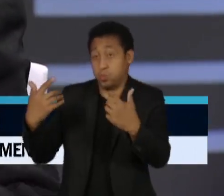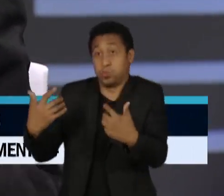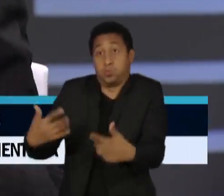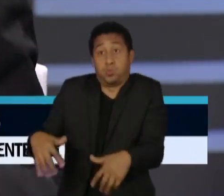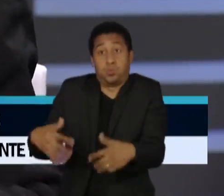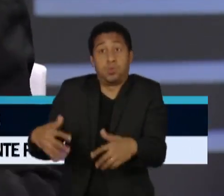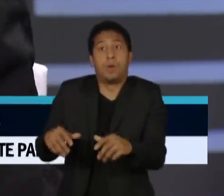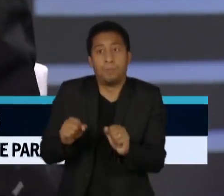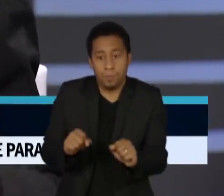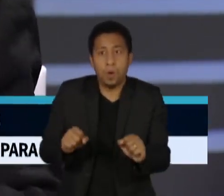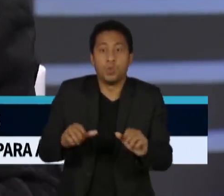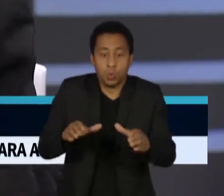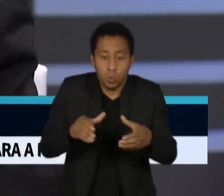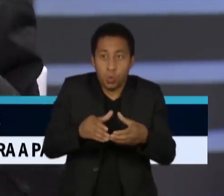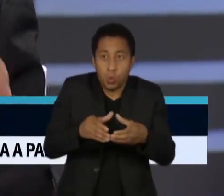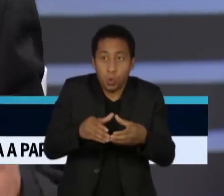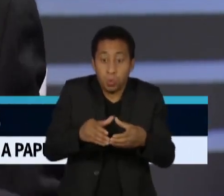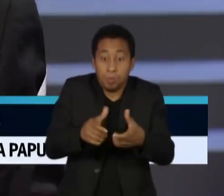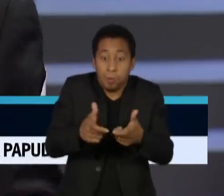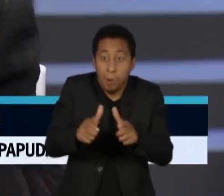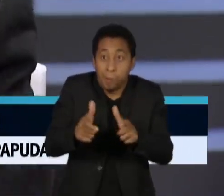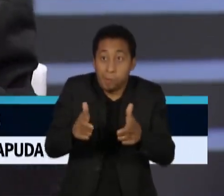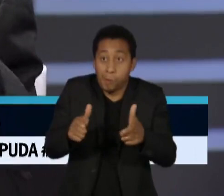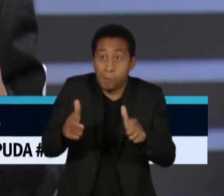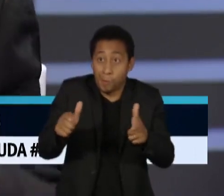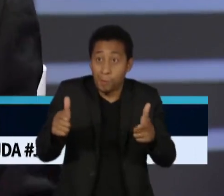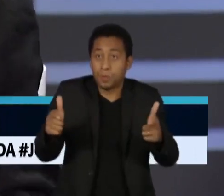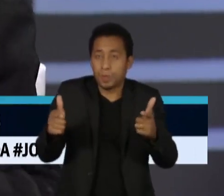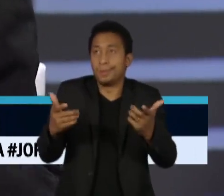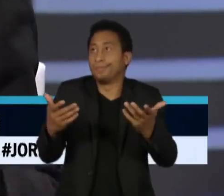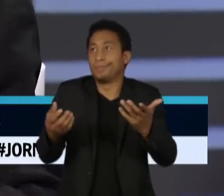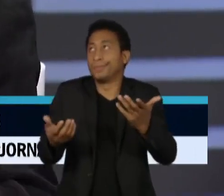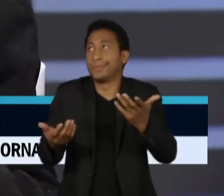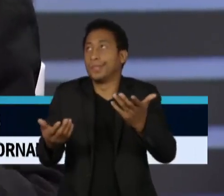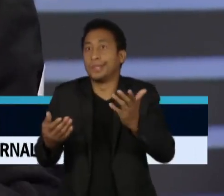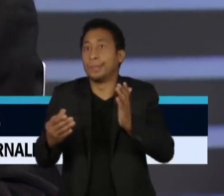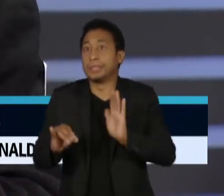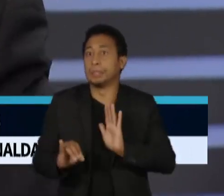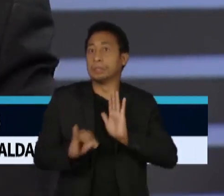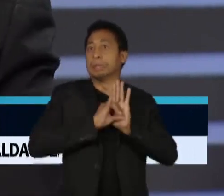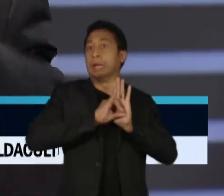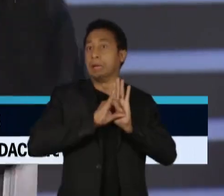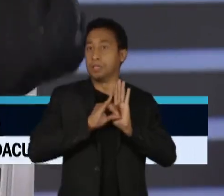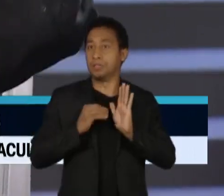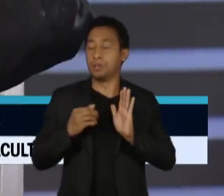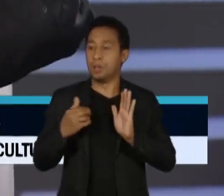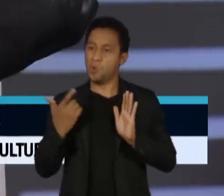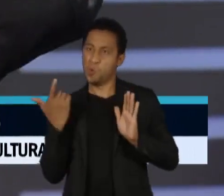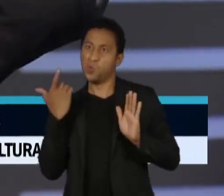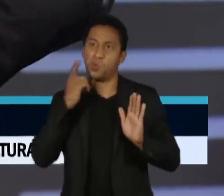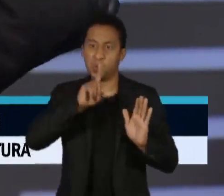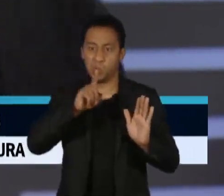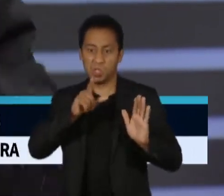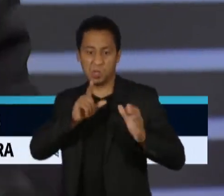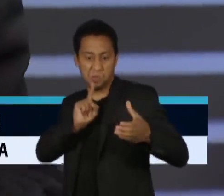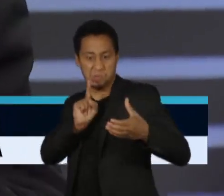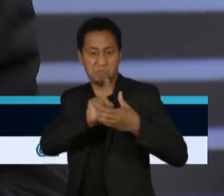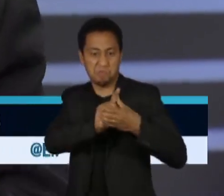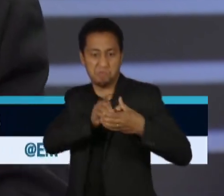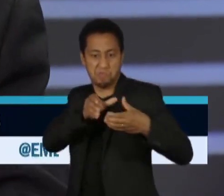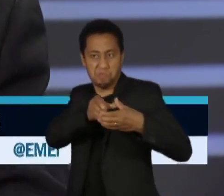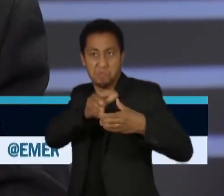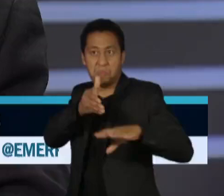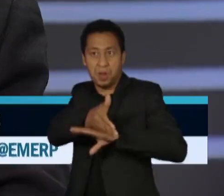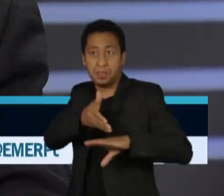gerar mesmo uma espécie de identificação pertencimento que a gente sabe que são formas Poderosas inclusive